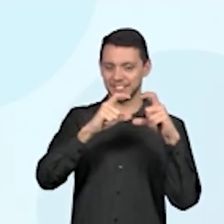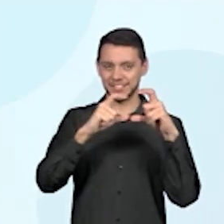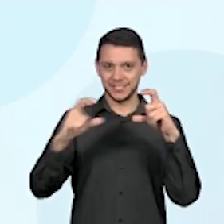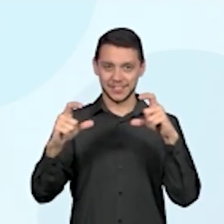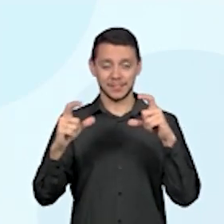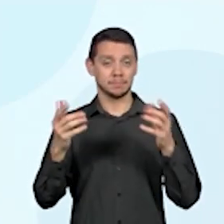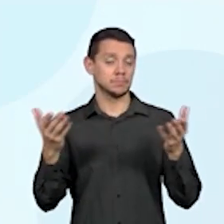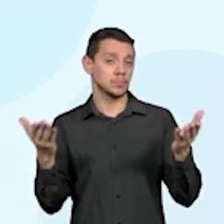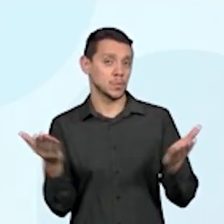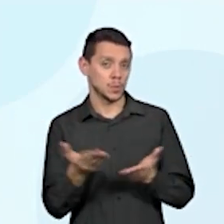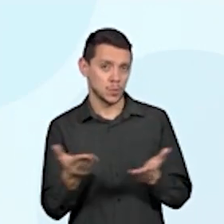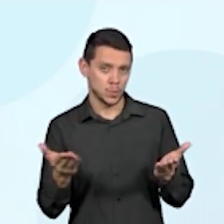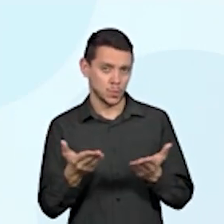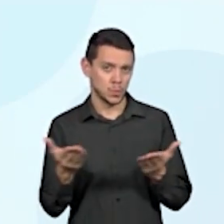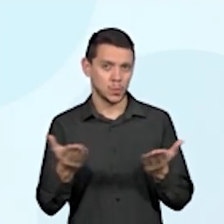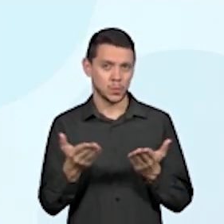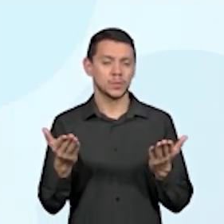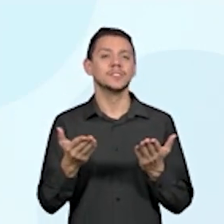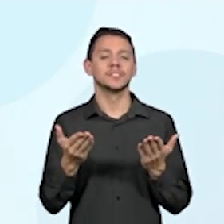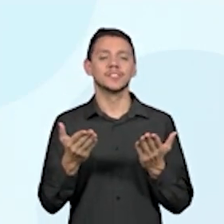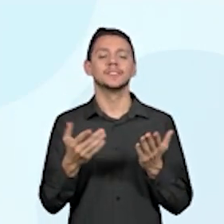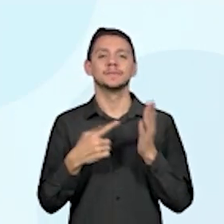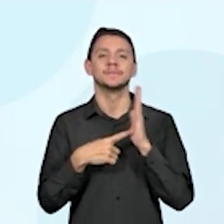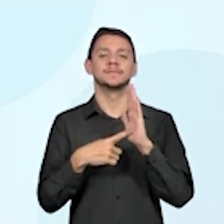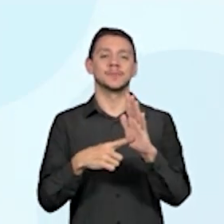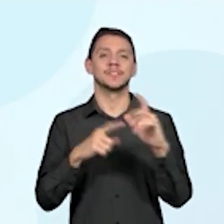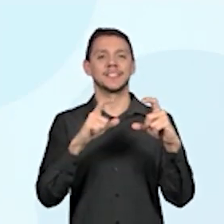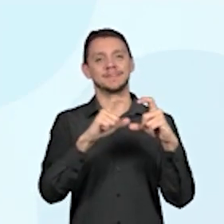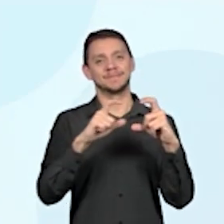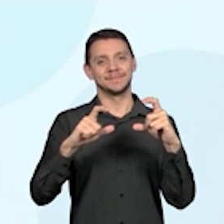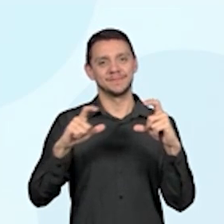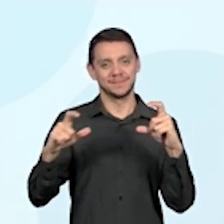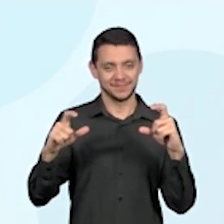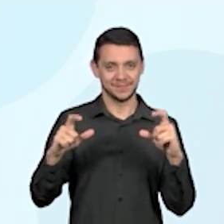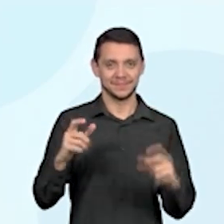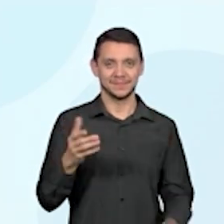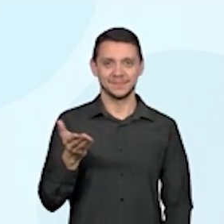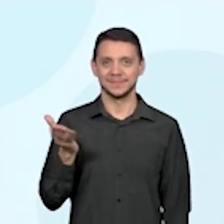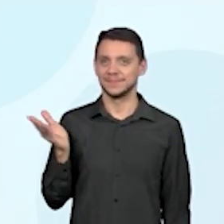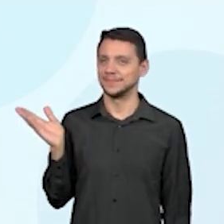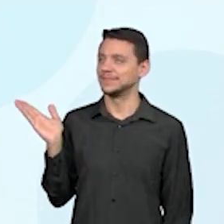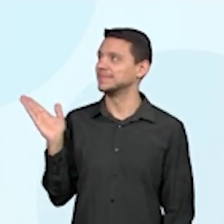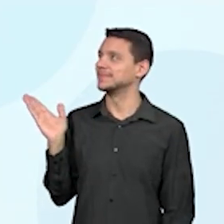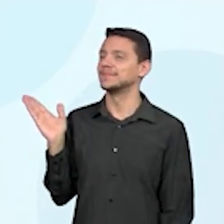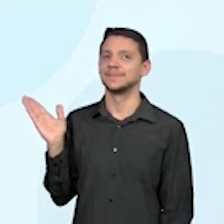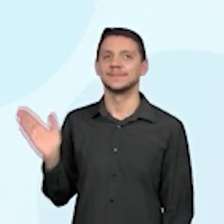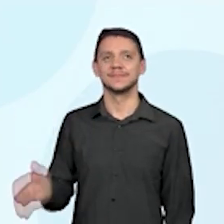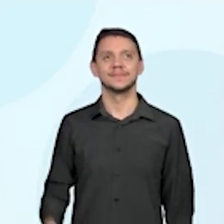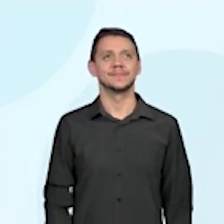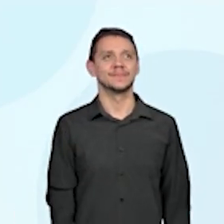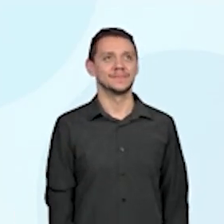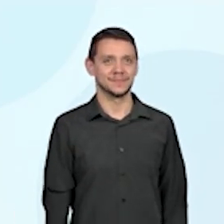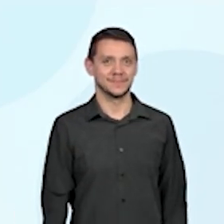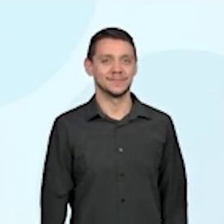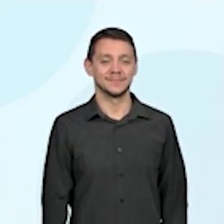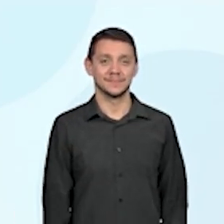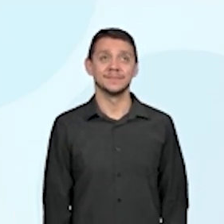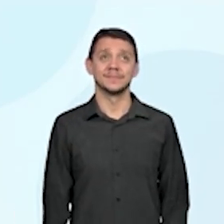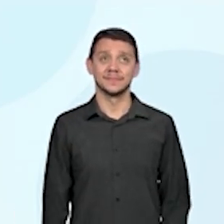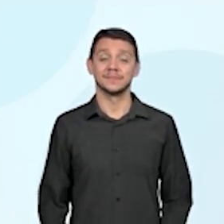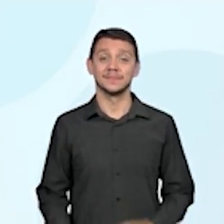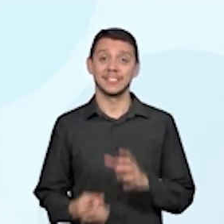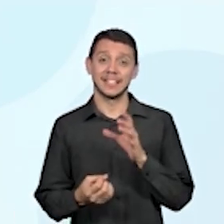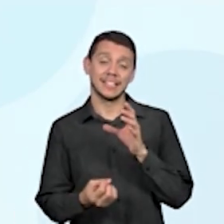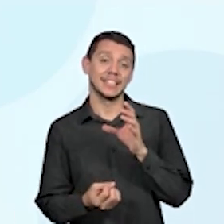de hoje na tela que segue, com uma orientação: crie